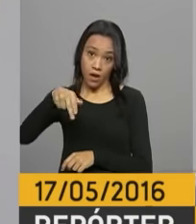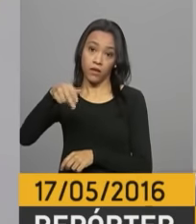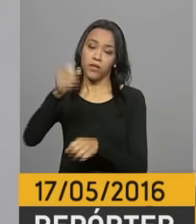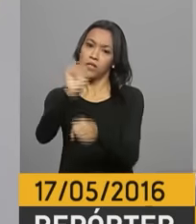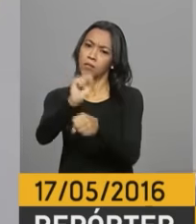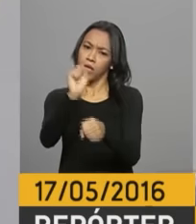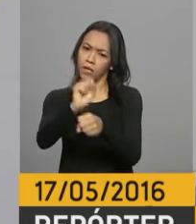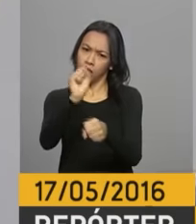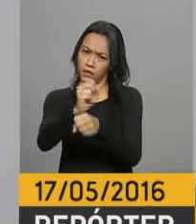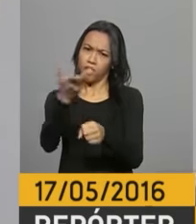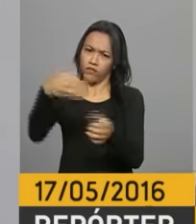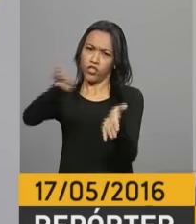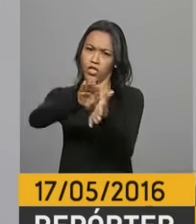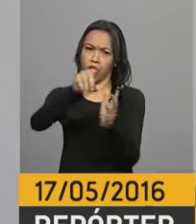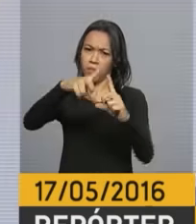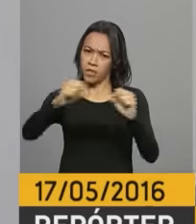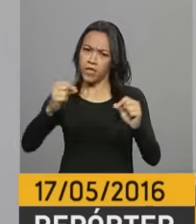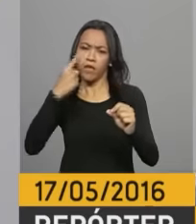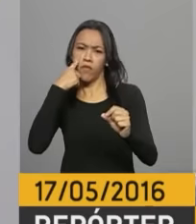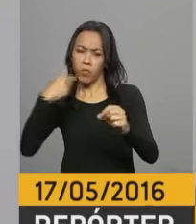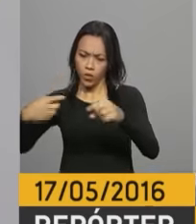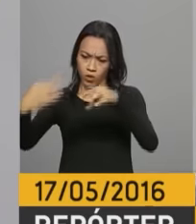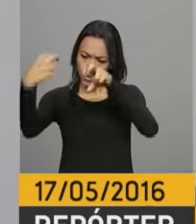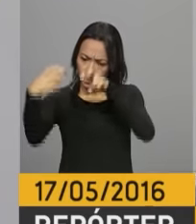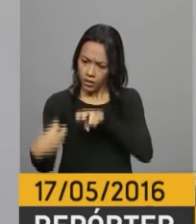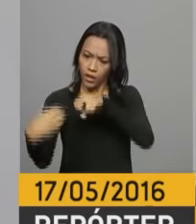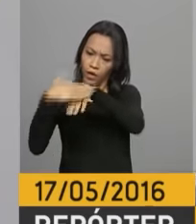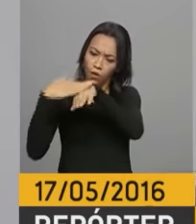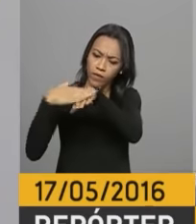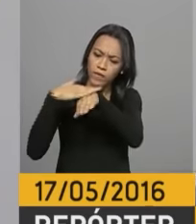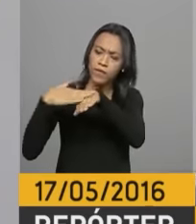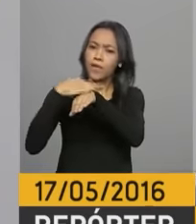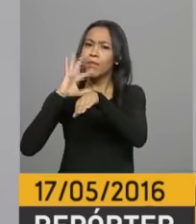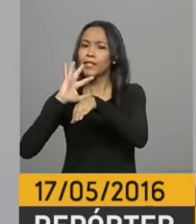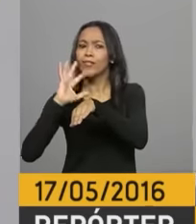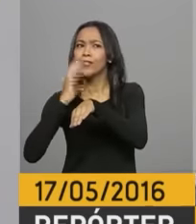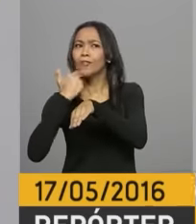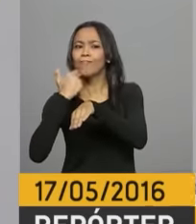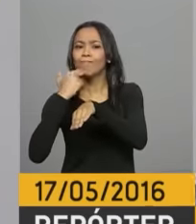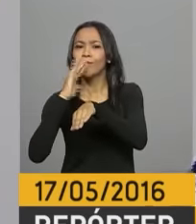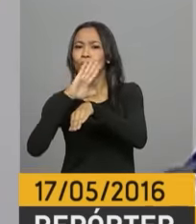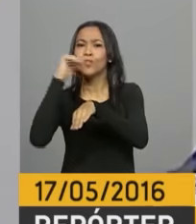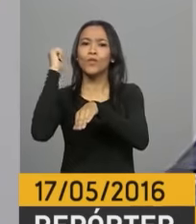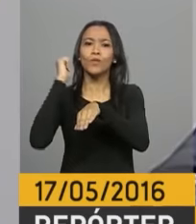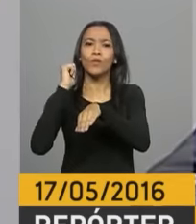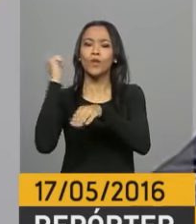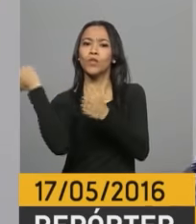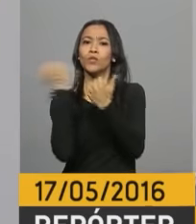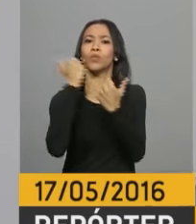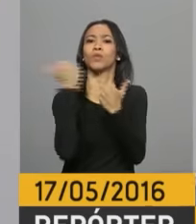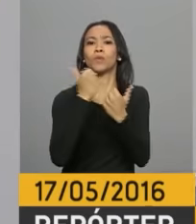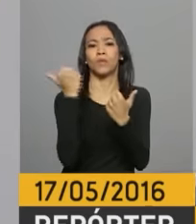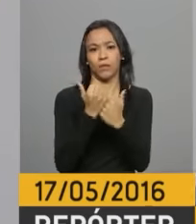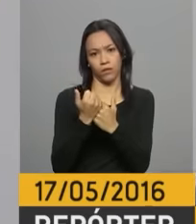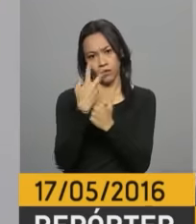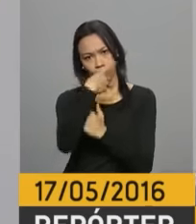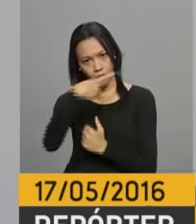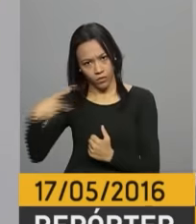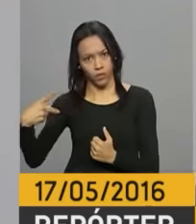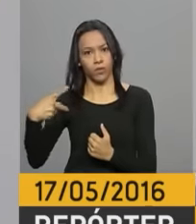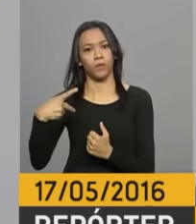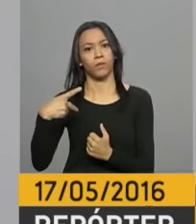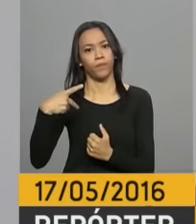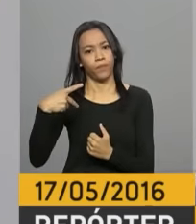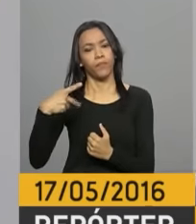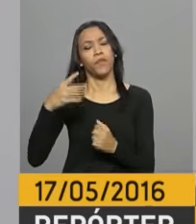sobre possíveis substituições, se for o caso de diretor de Banco Central. De novo, uma decisão depois da outra, mas